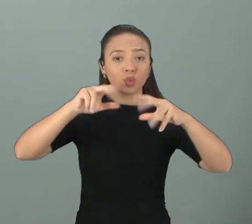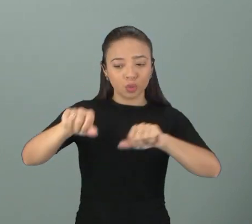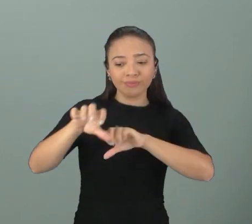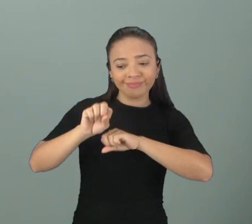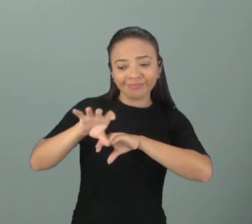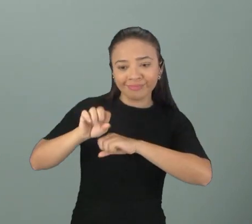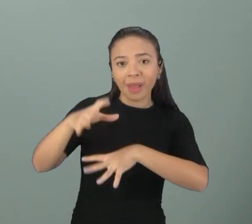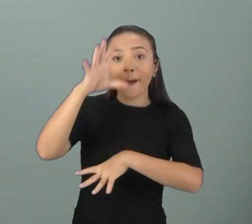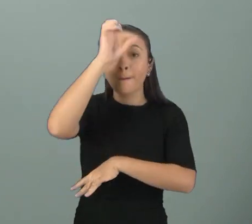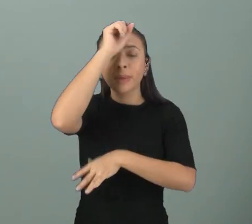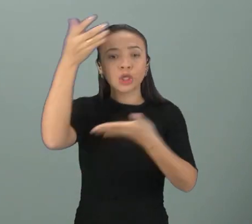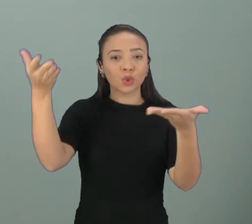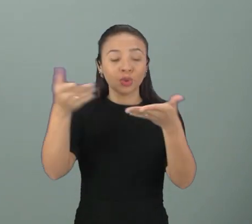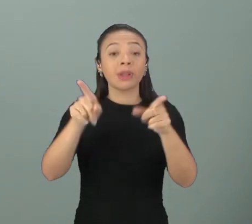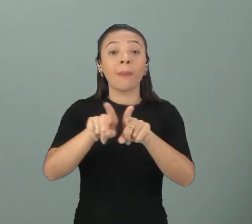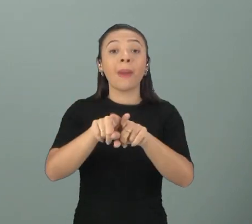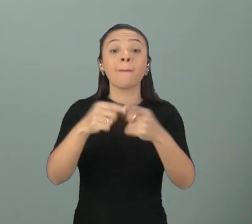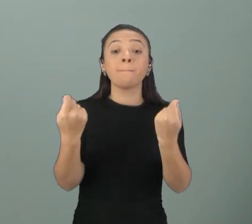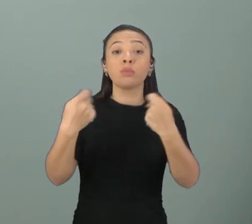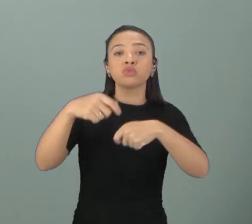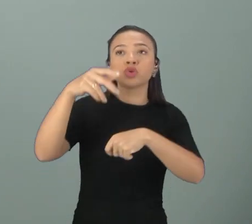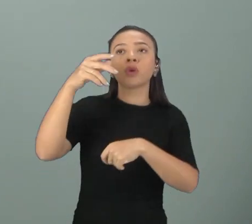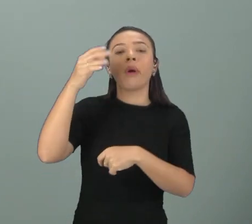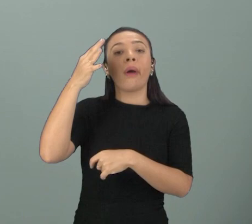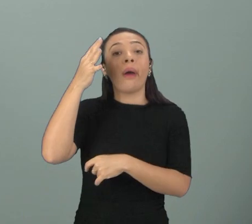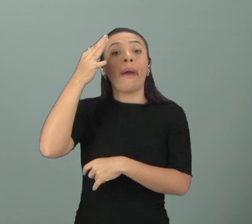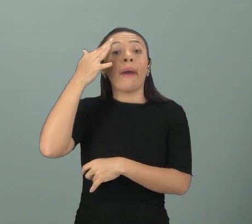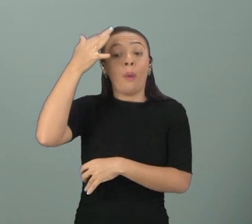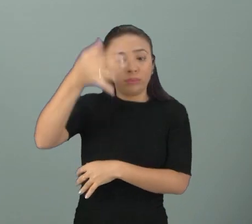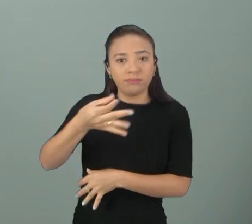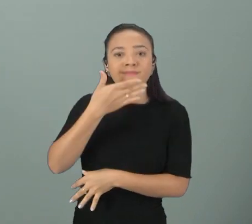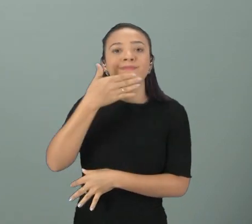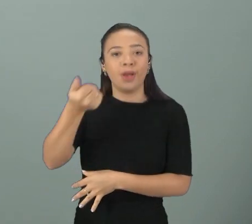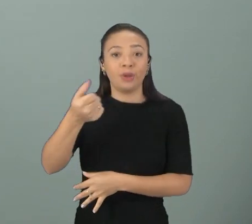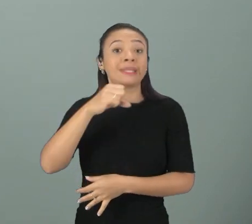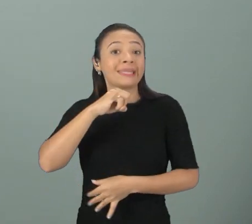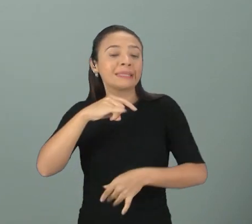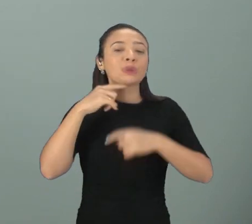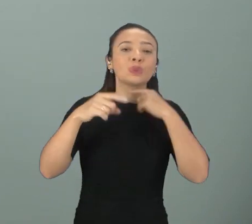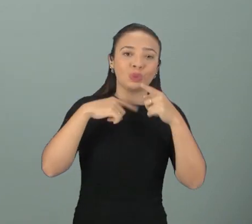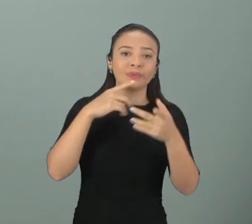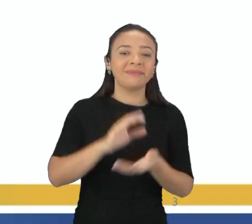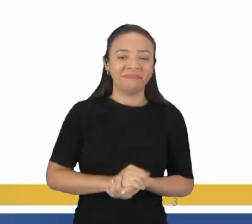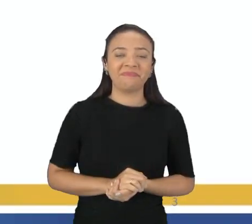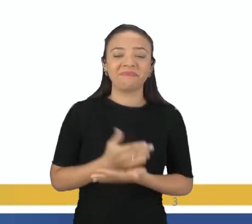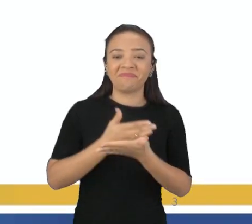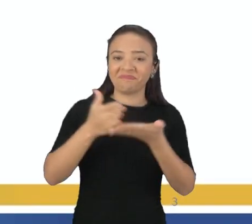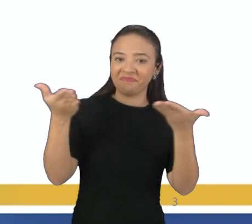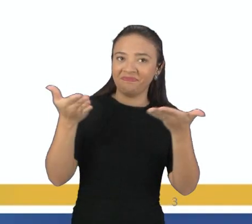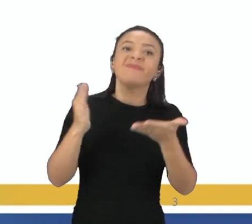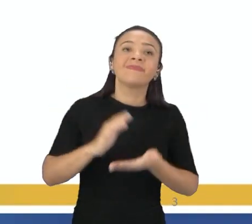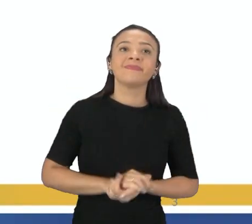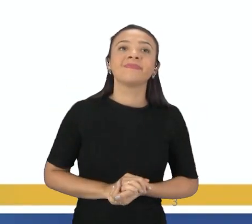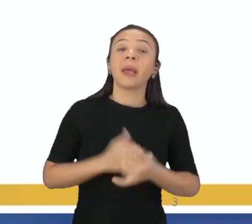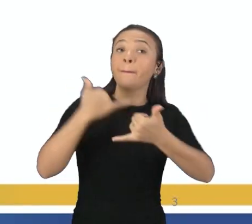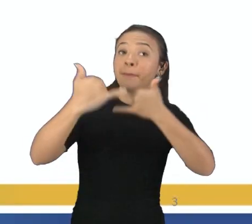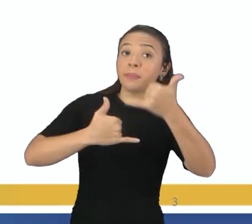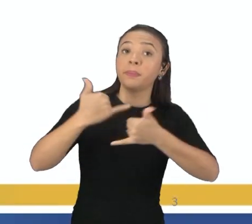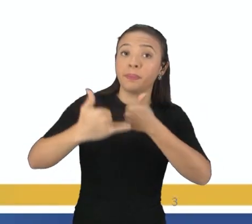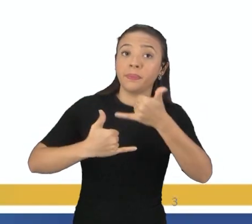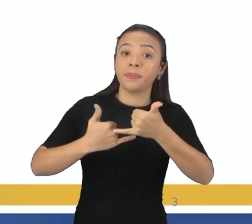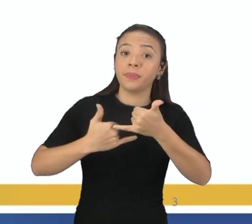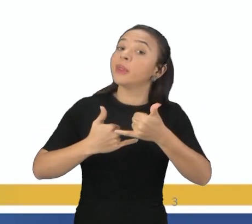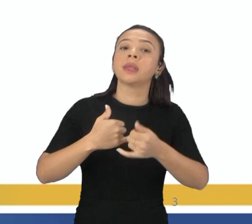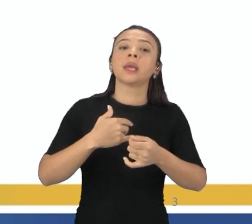hoje e para que vocês possam entender melhor, né, caso não tenham entendido alguma coisa. Então vamos lá. Os jogos e as